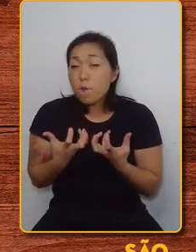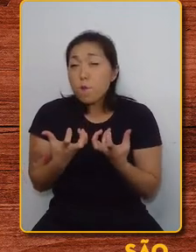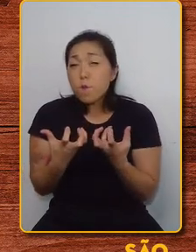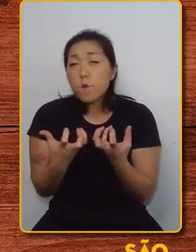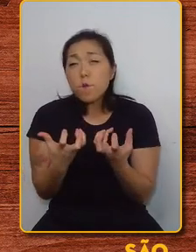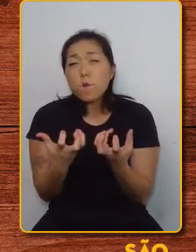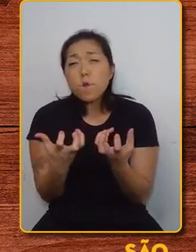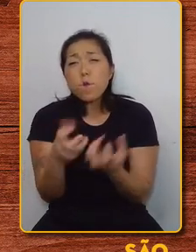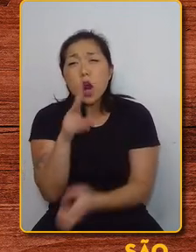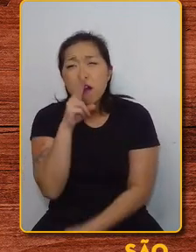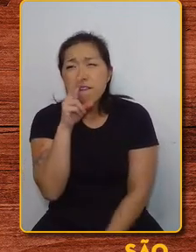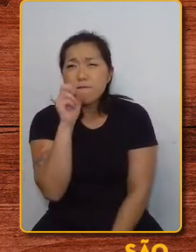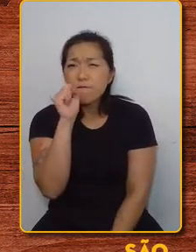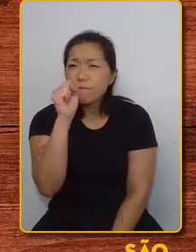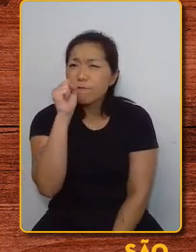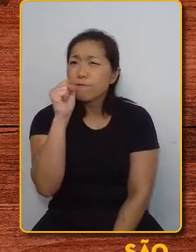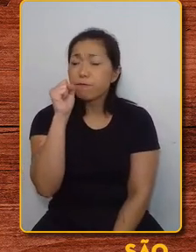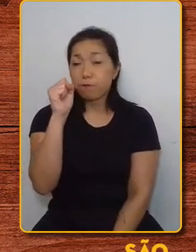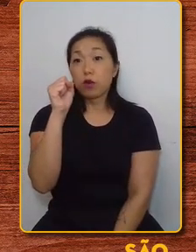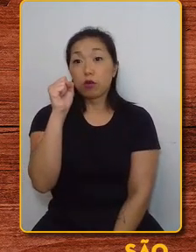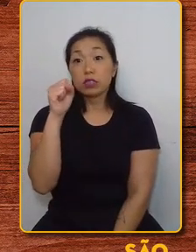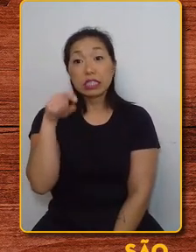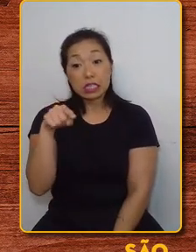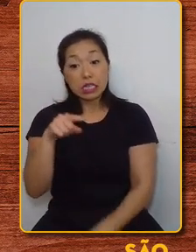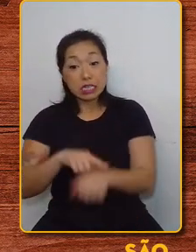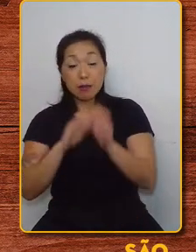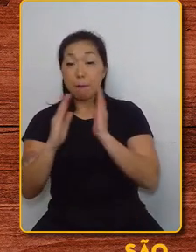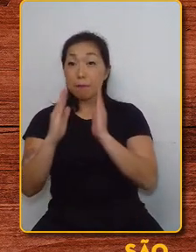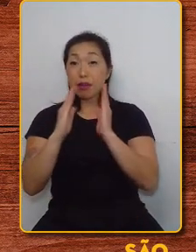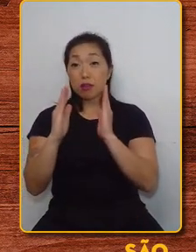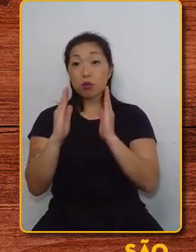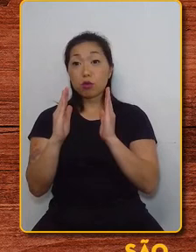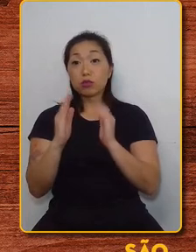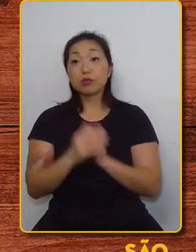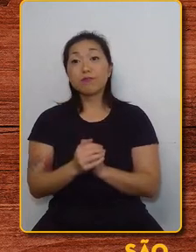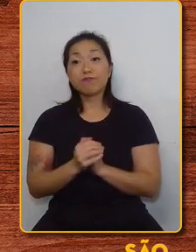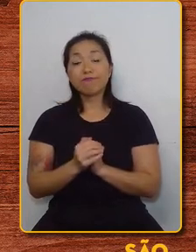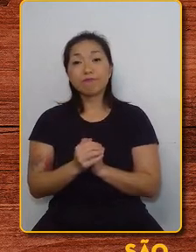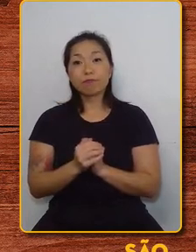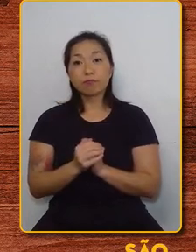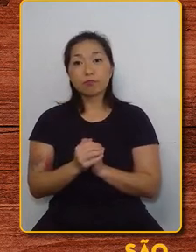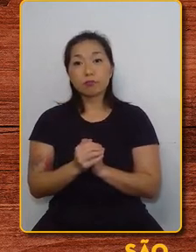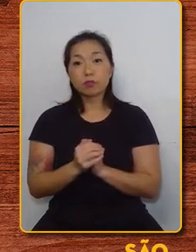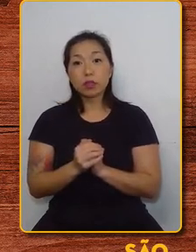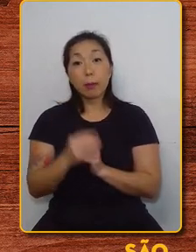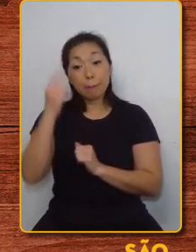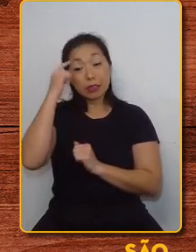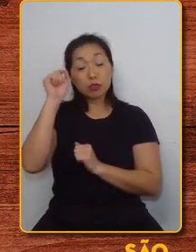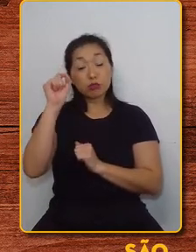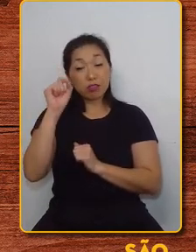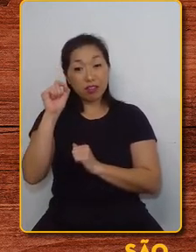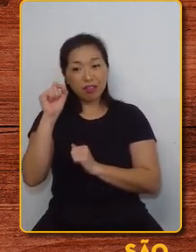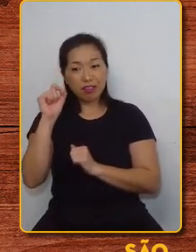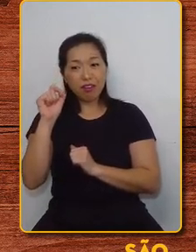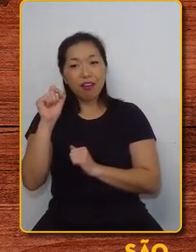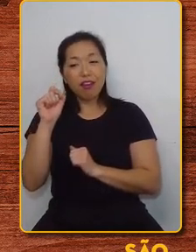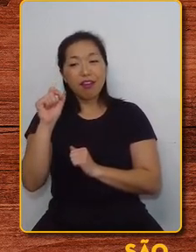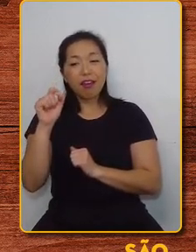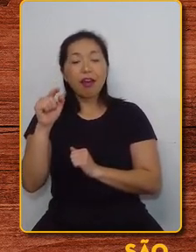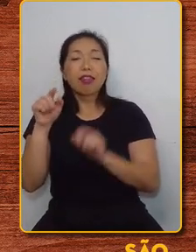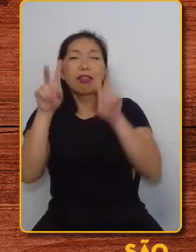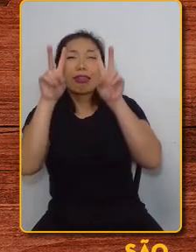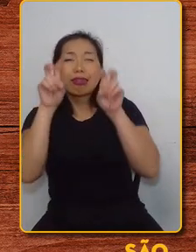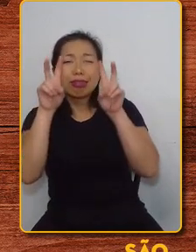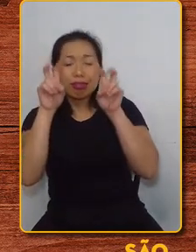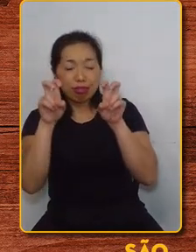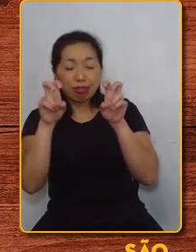viveu. E que essa estiagem, ela não produziu, nos termos do atual presidente, corpos esqueléticos migrando